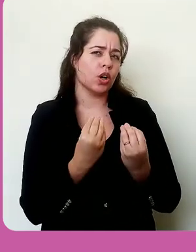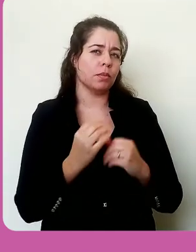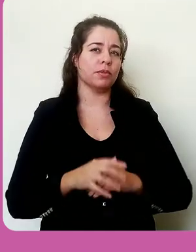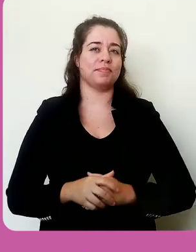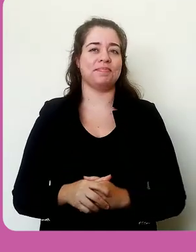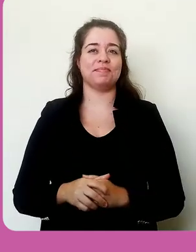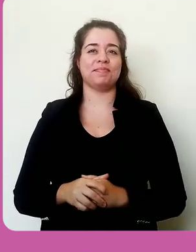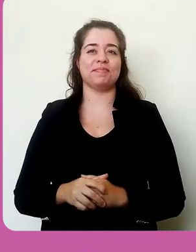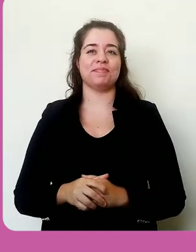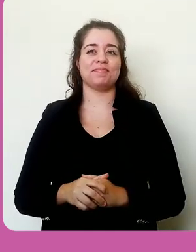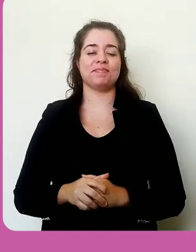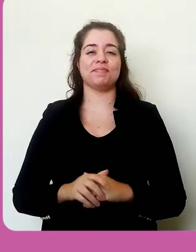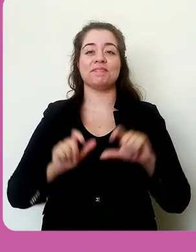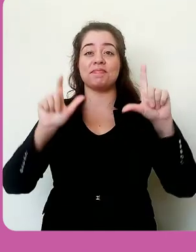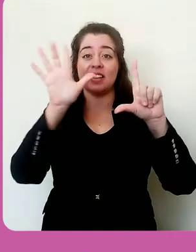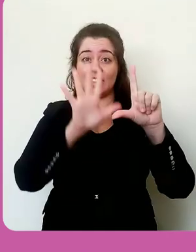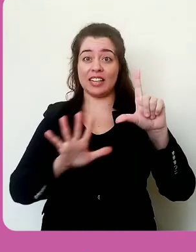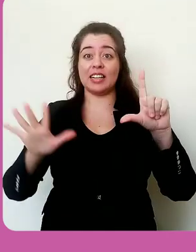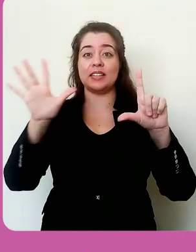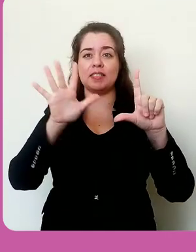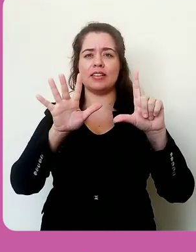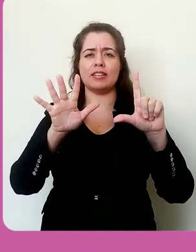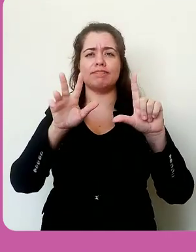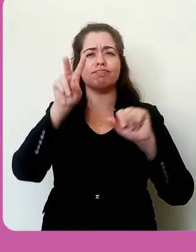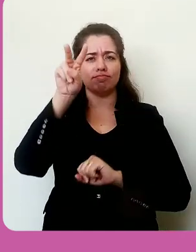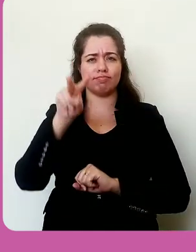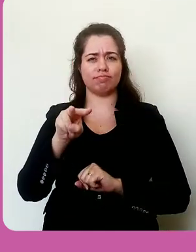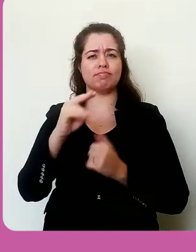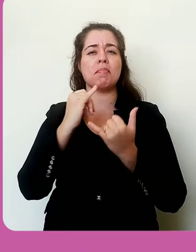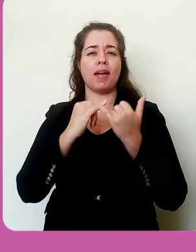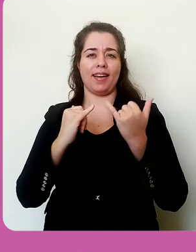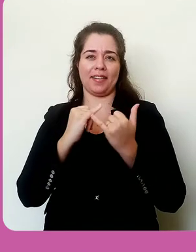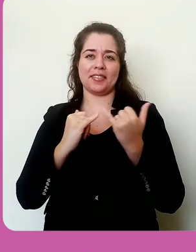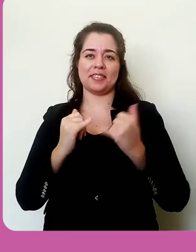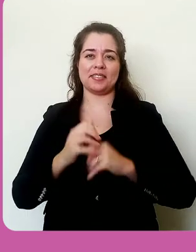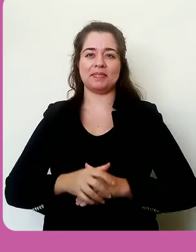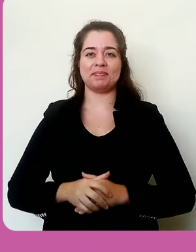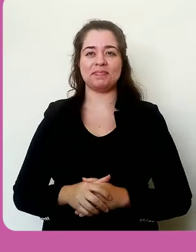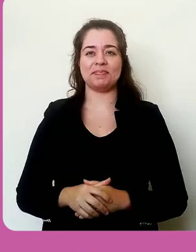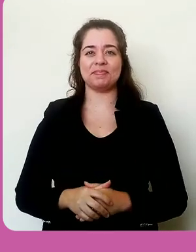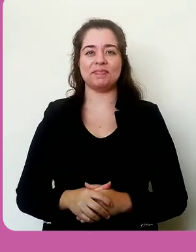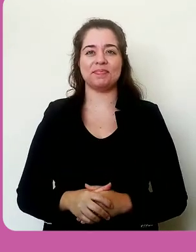Então vamos lá para o meu espaço de teste.